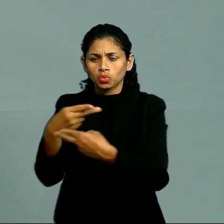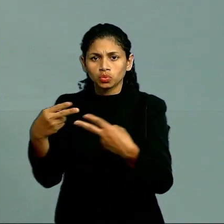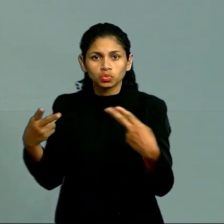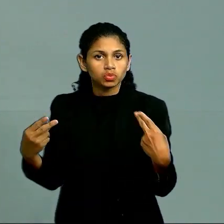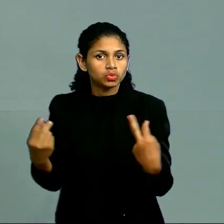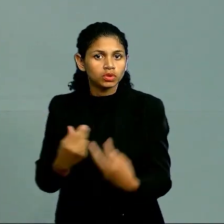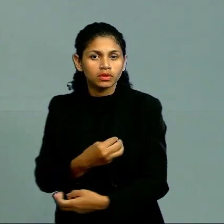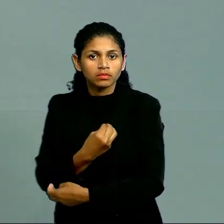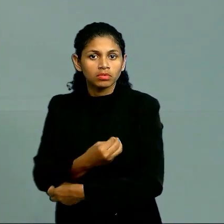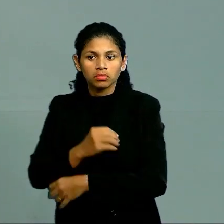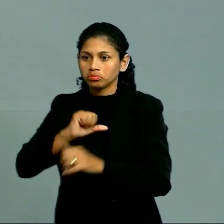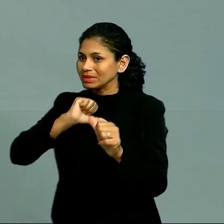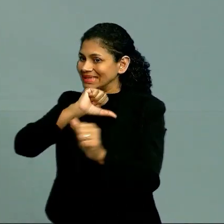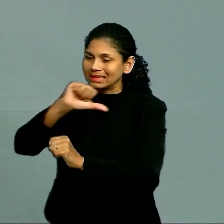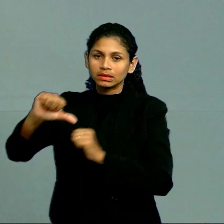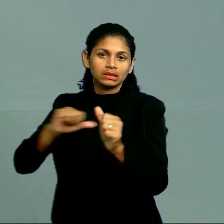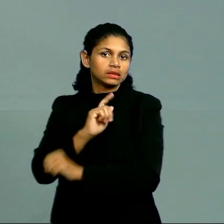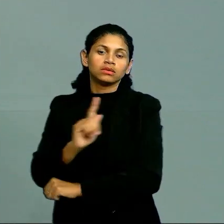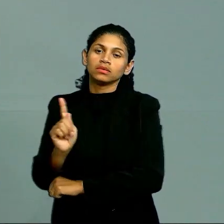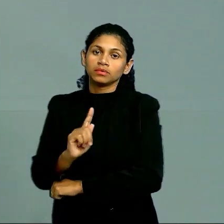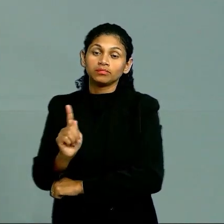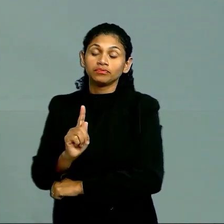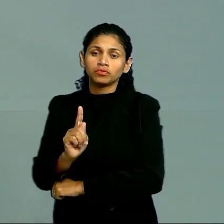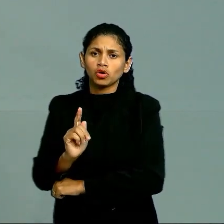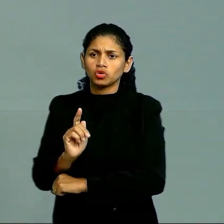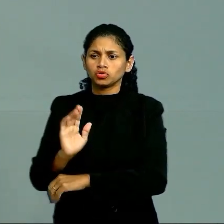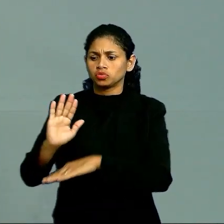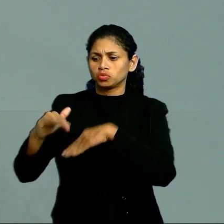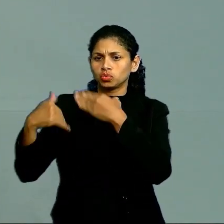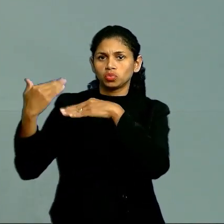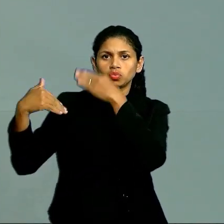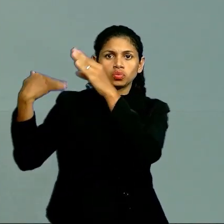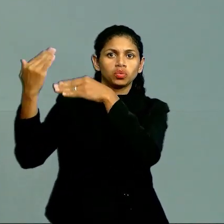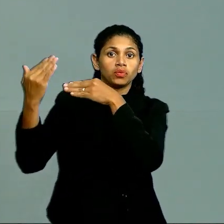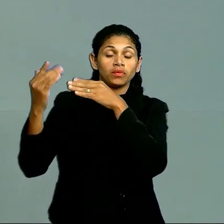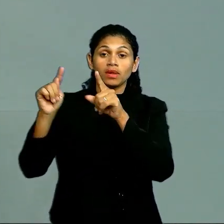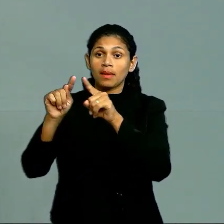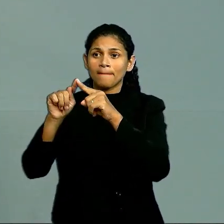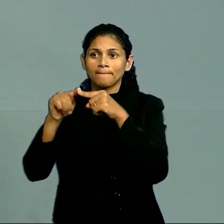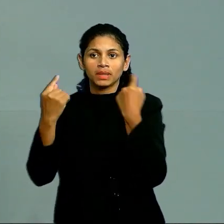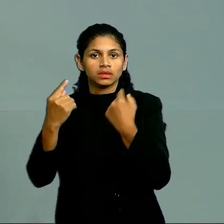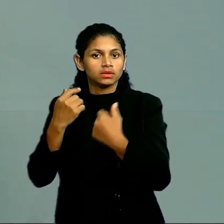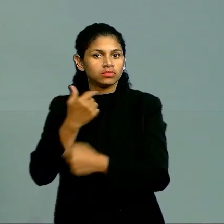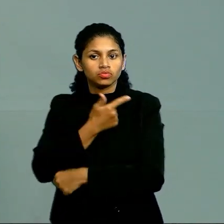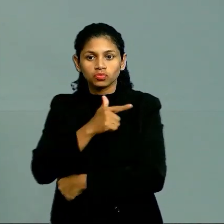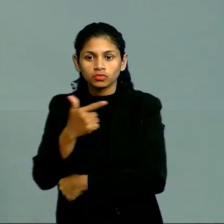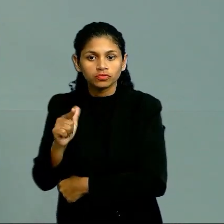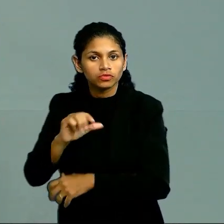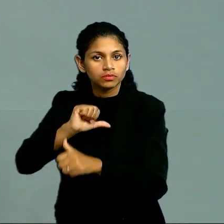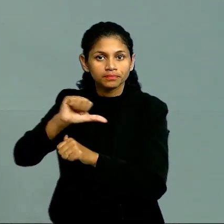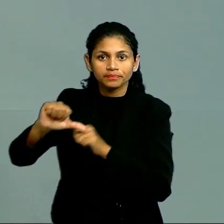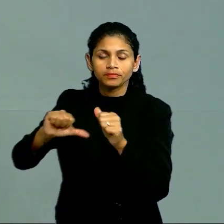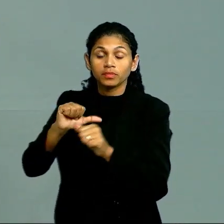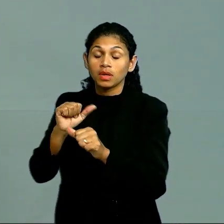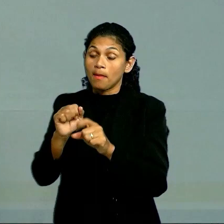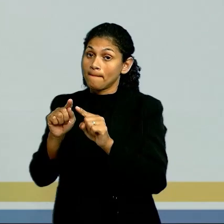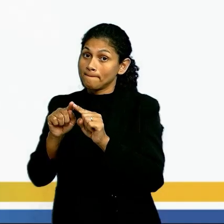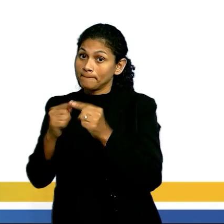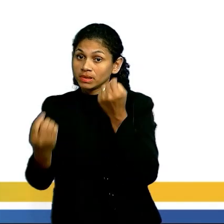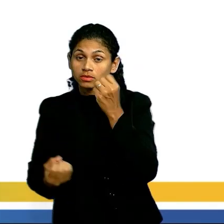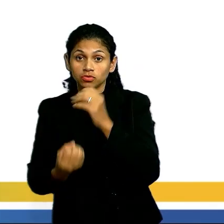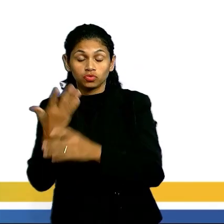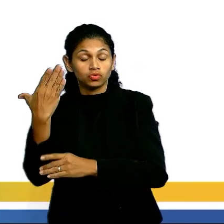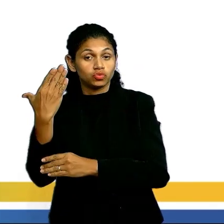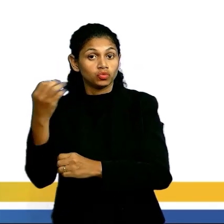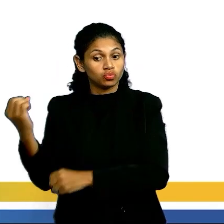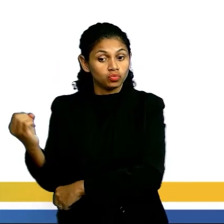Seres iam ser criados, desenvolvidos, né? E não ia ter mudança nenhuma. Acontece que surgiu, né, outra ciência, que é